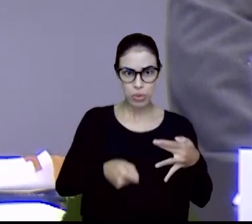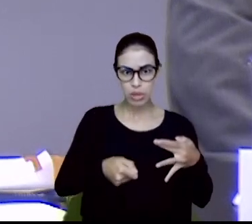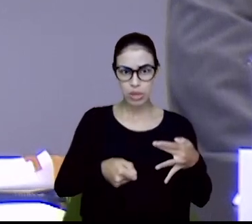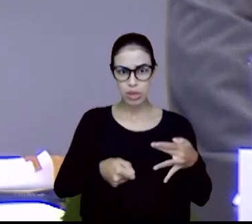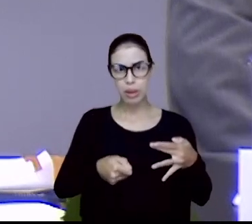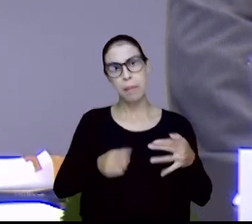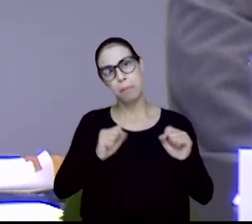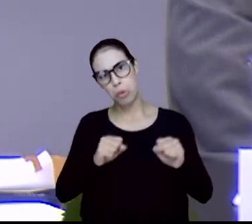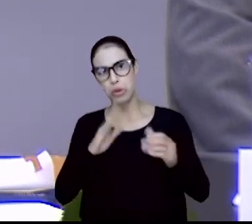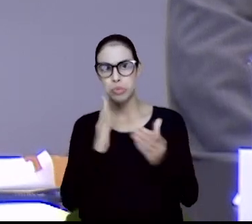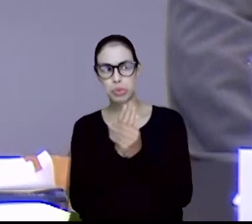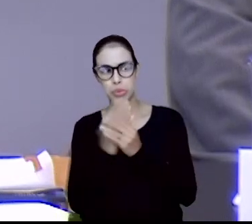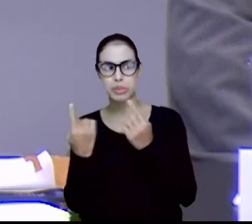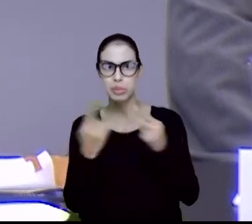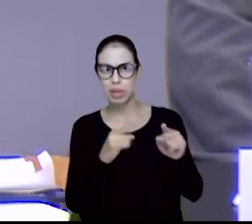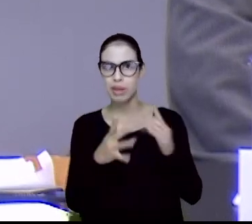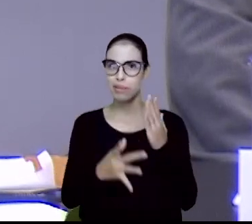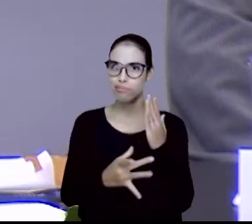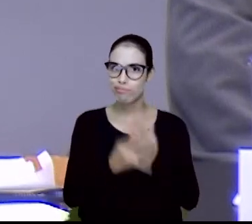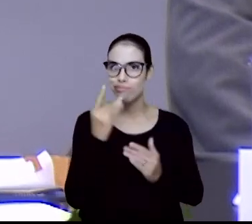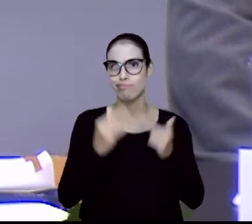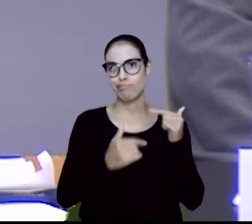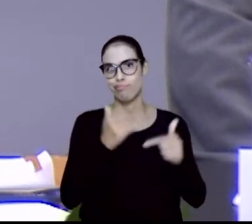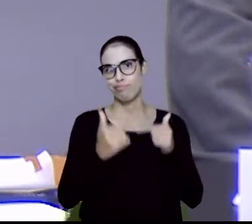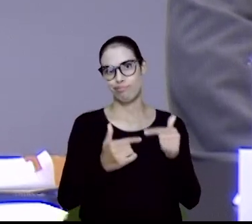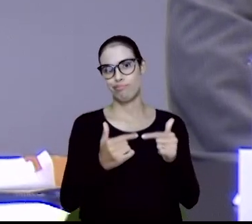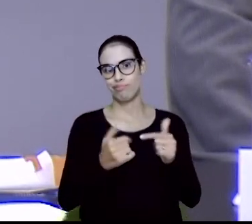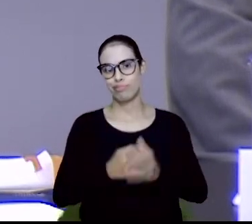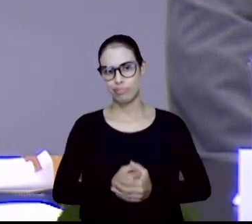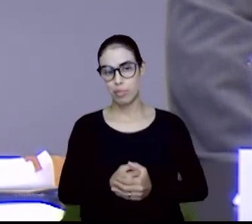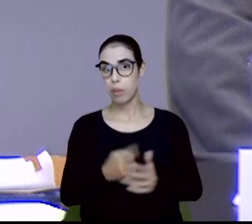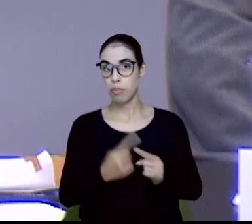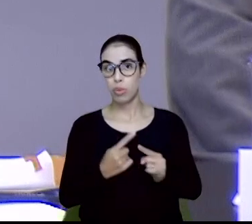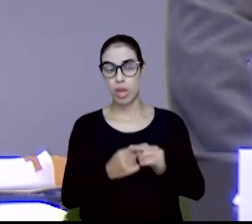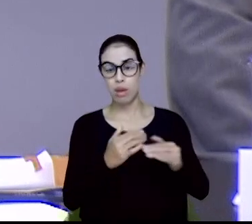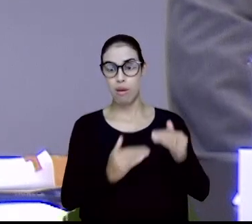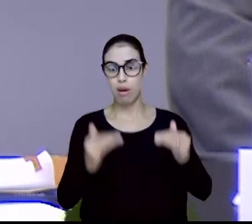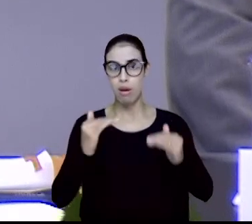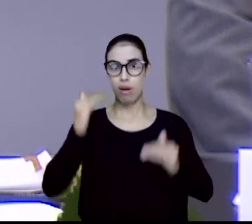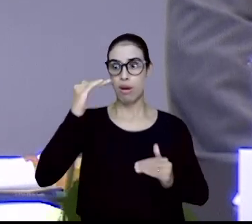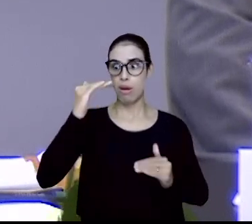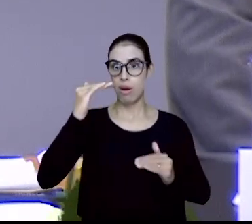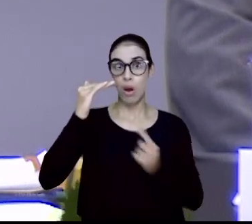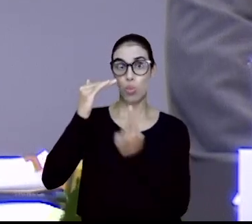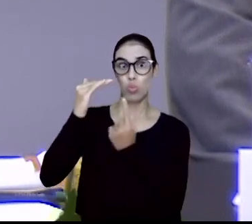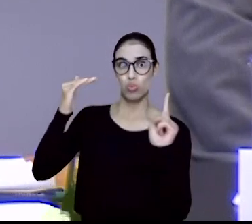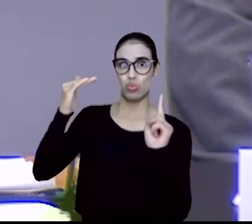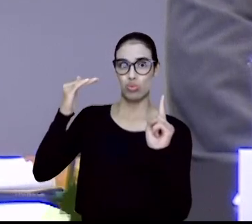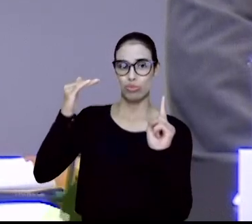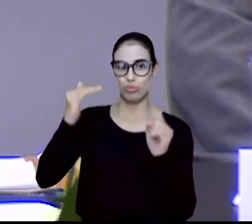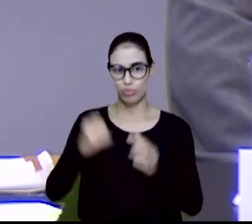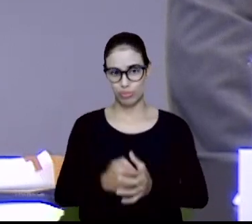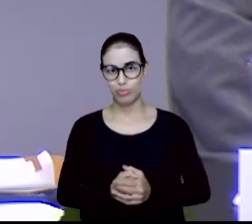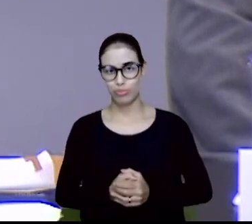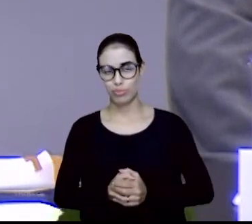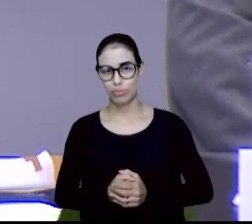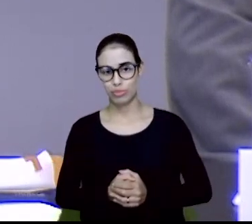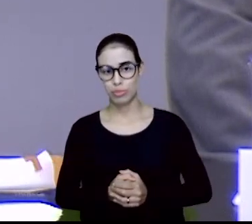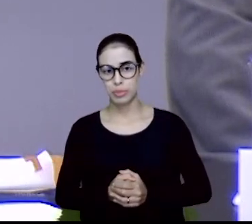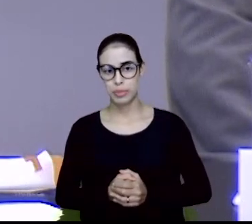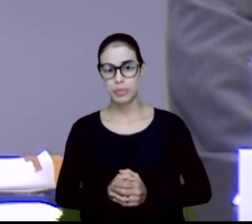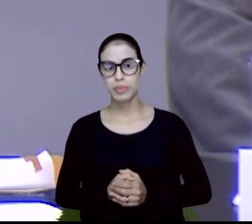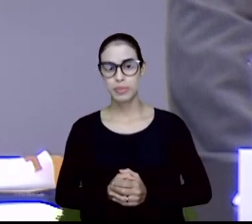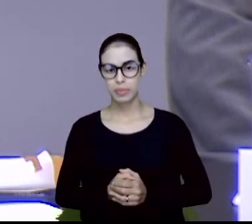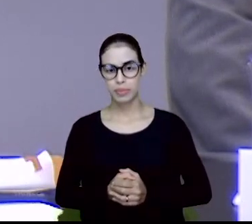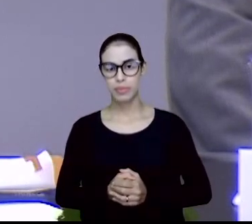reclamação independentemente de você esgotar as instâncias ordinárias. E o trabalho